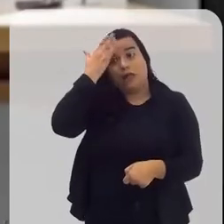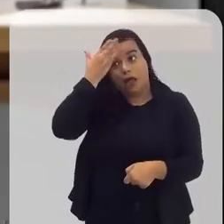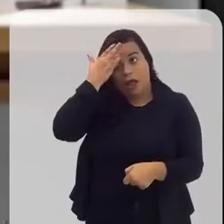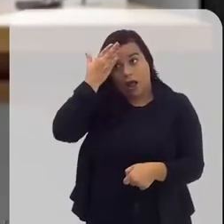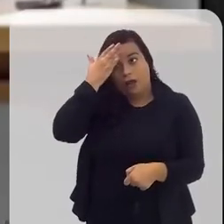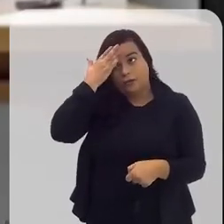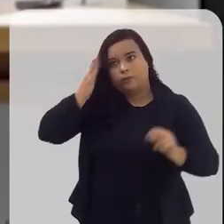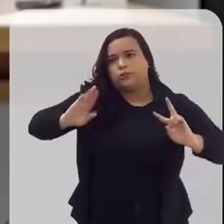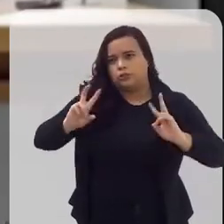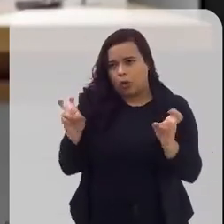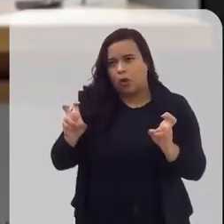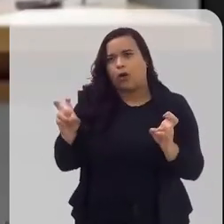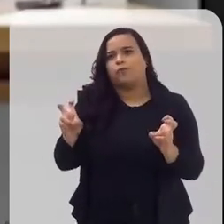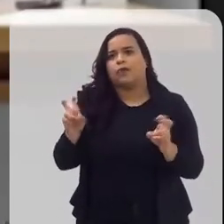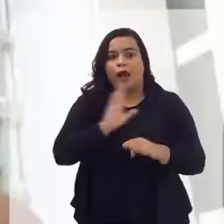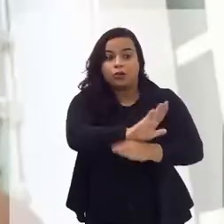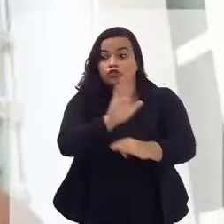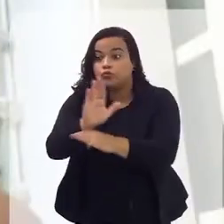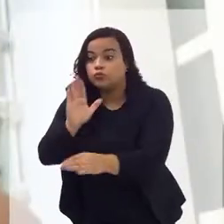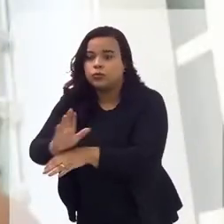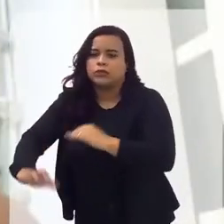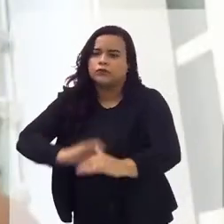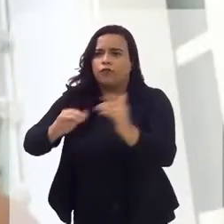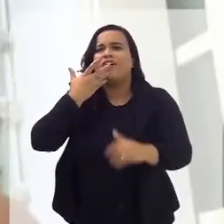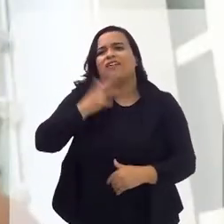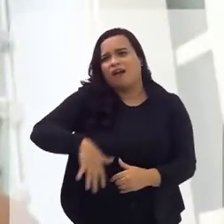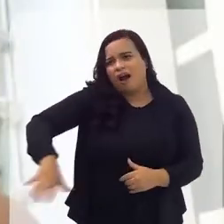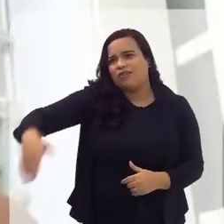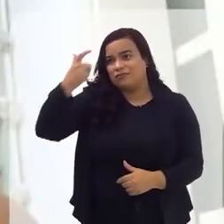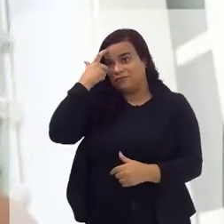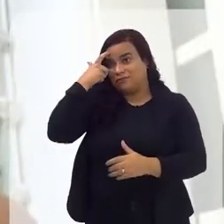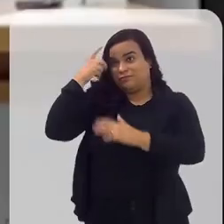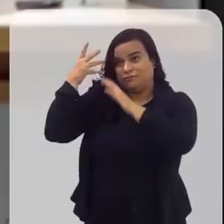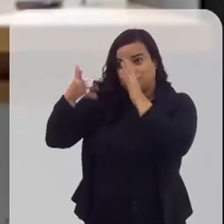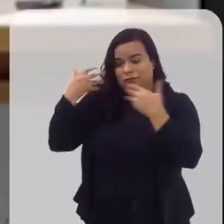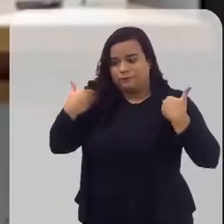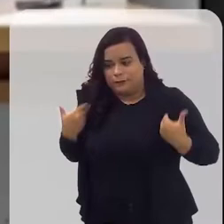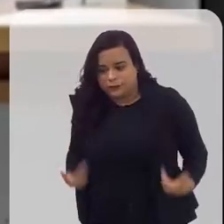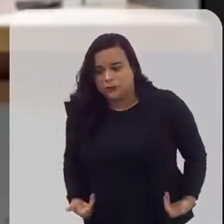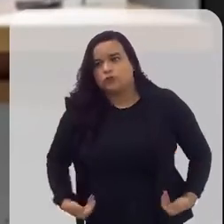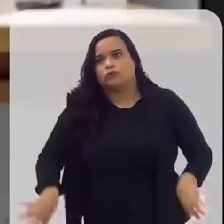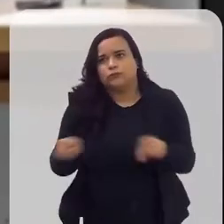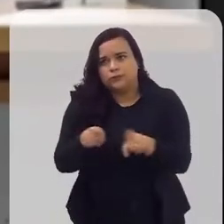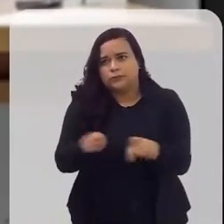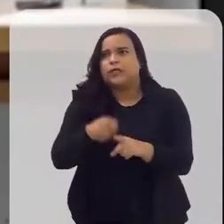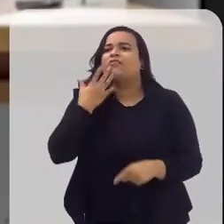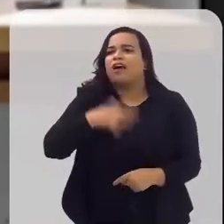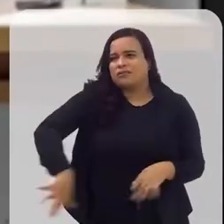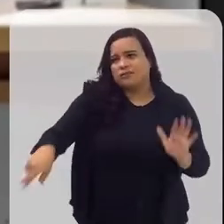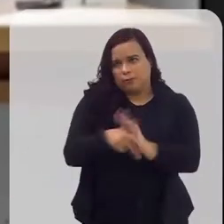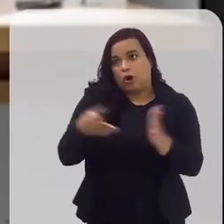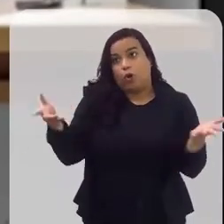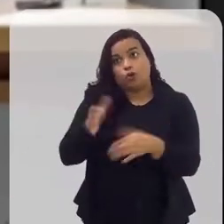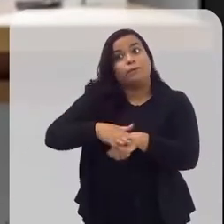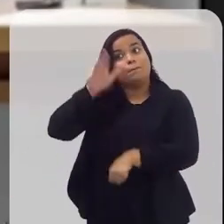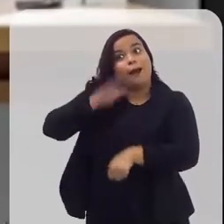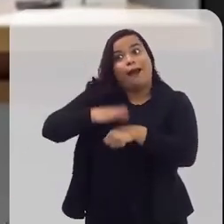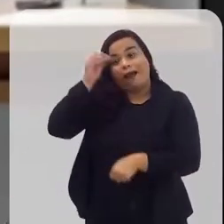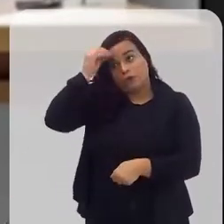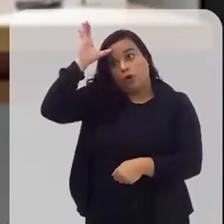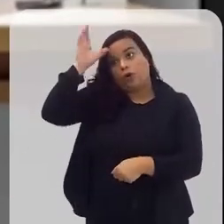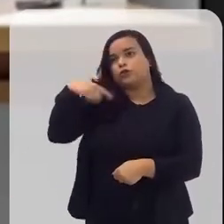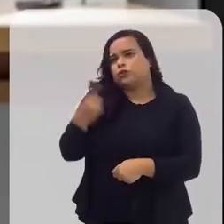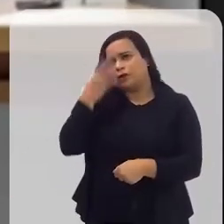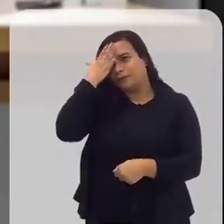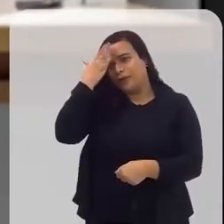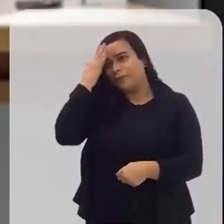do que não faz bem, né, no crescimento, no desenvolvimento biológico, físico daquela criança, não é isso? Então a